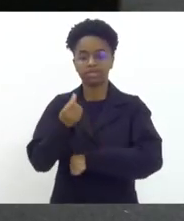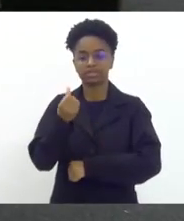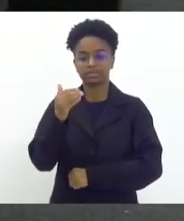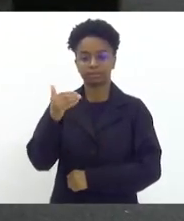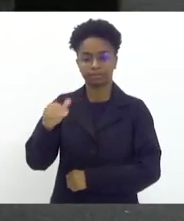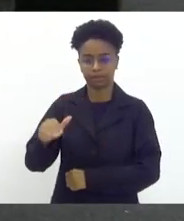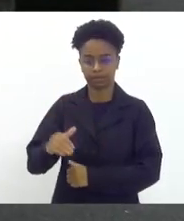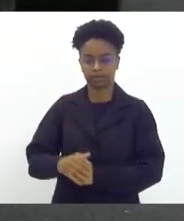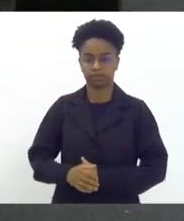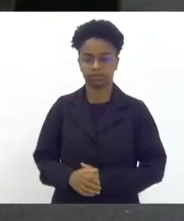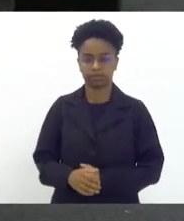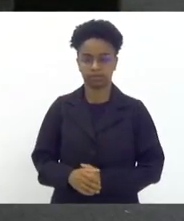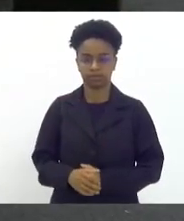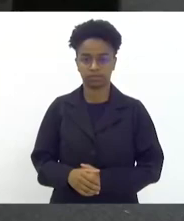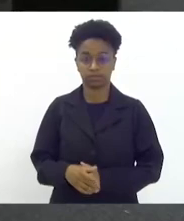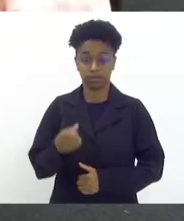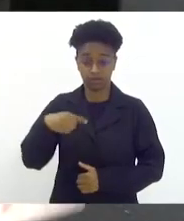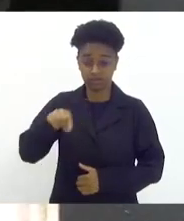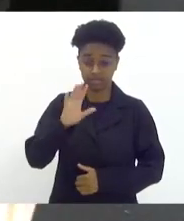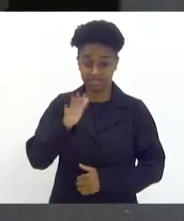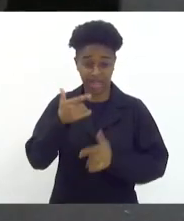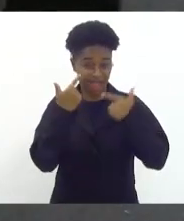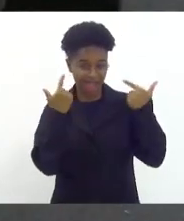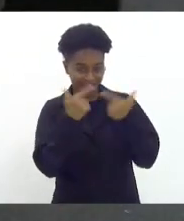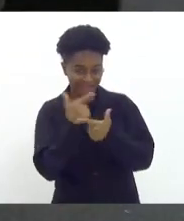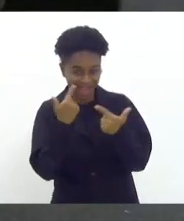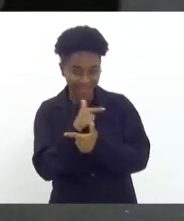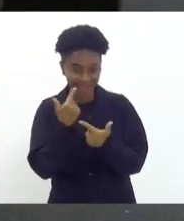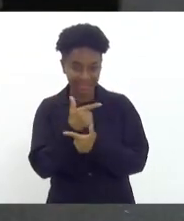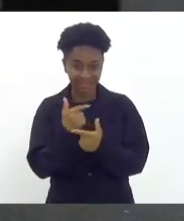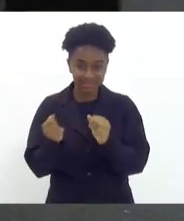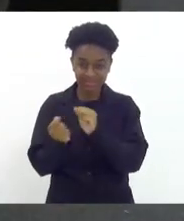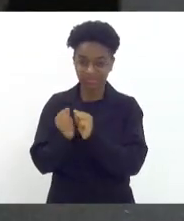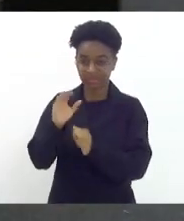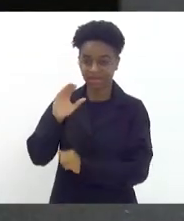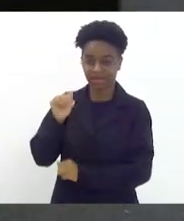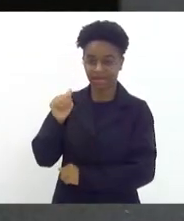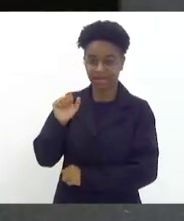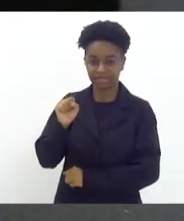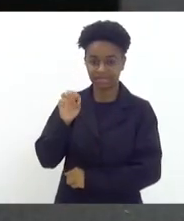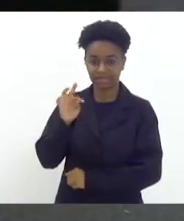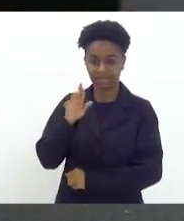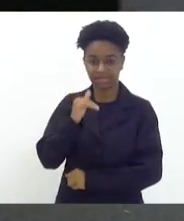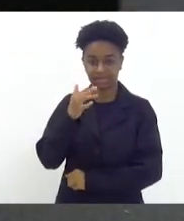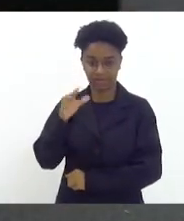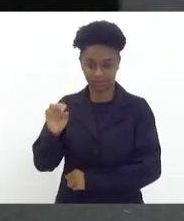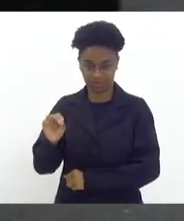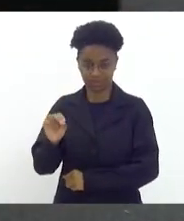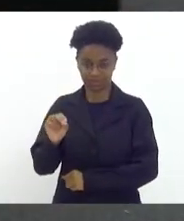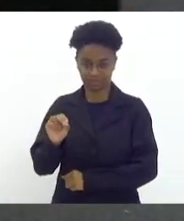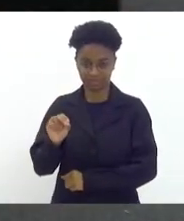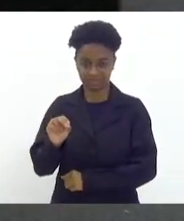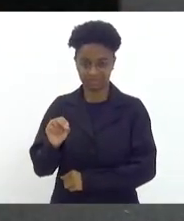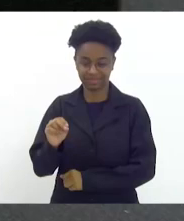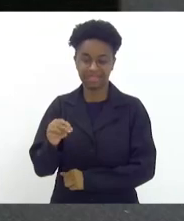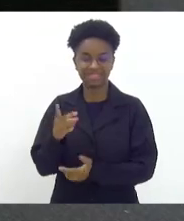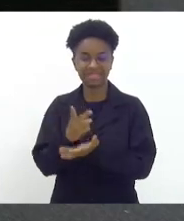e 30 minutos você que riu muito com castrinho né Geraldo